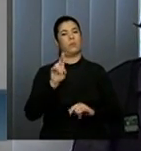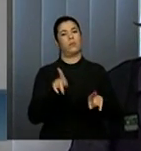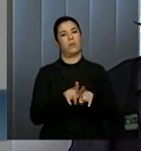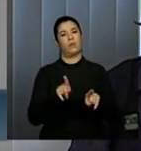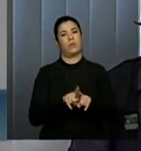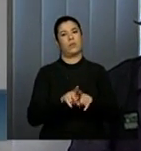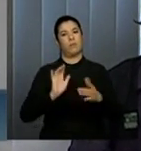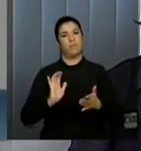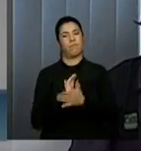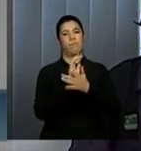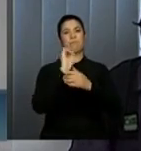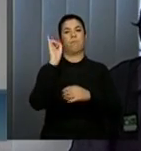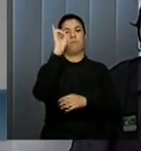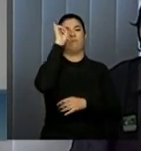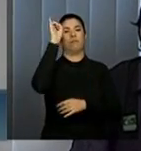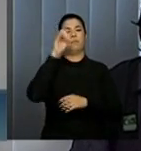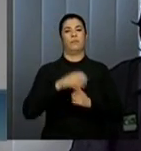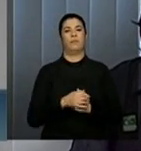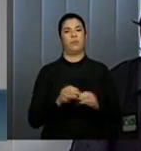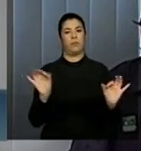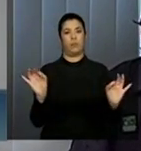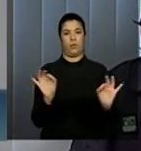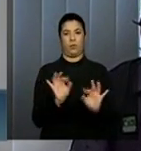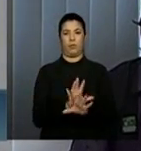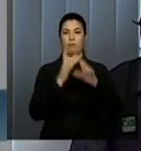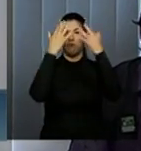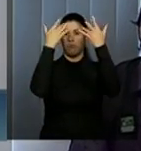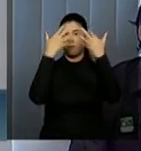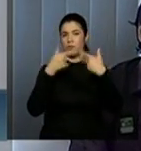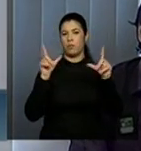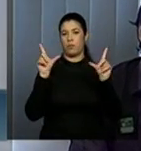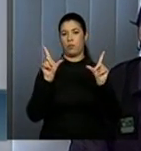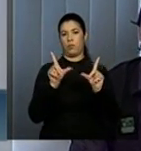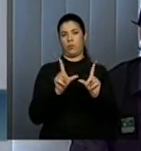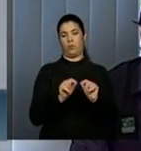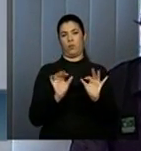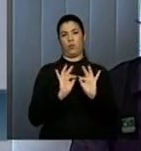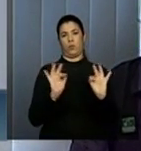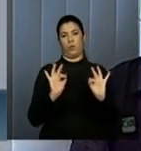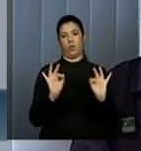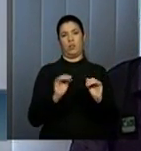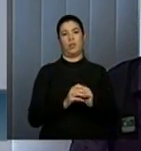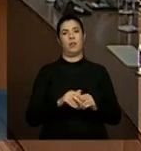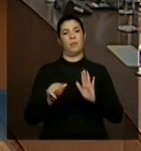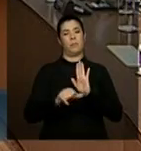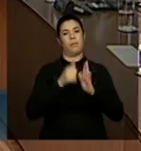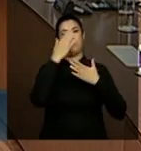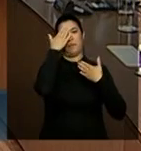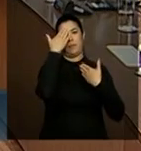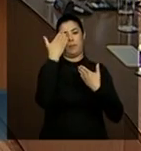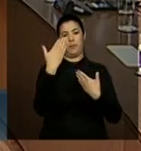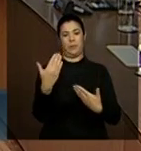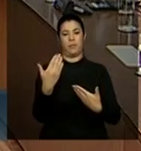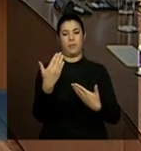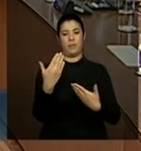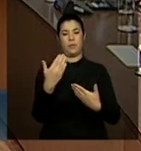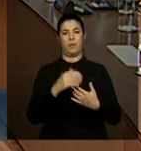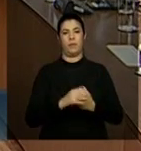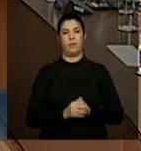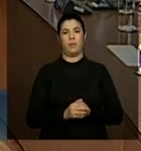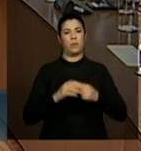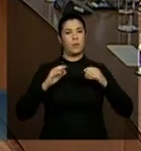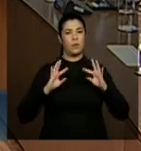de impacto. Então, eu encerro essa breve síntese, né, primeiro agradecendo